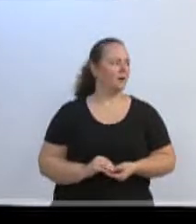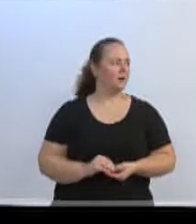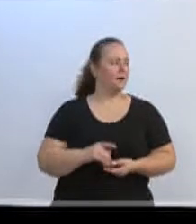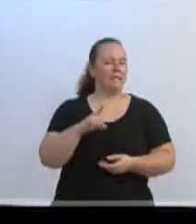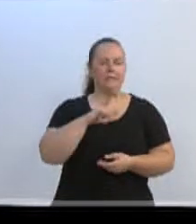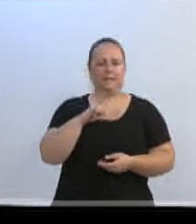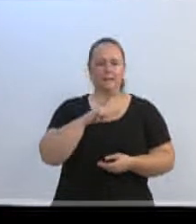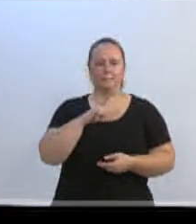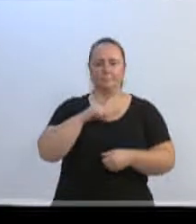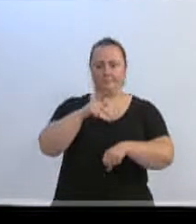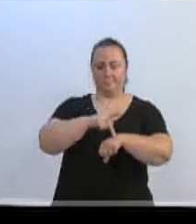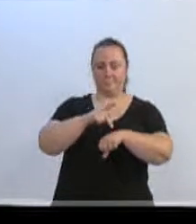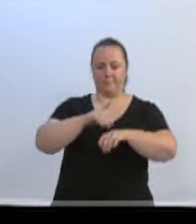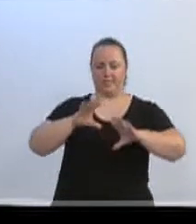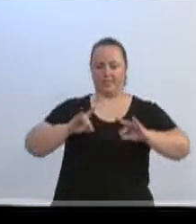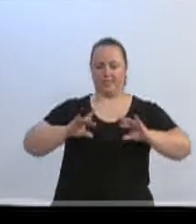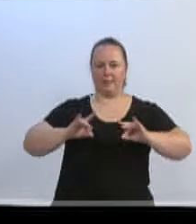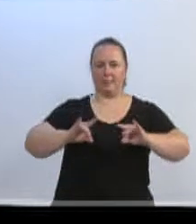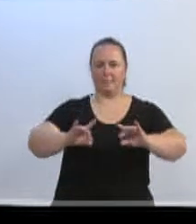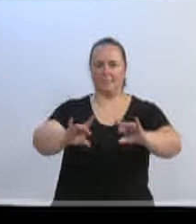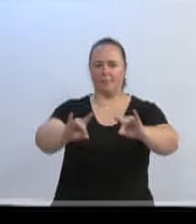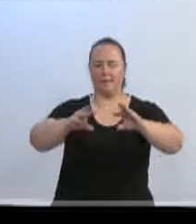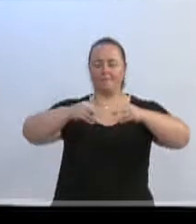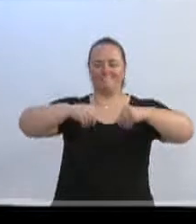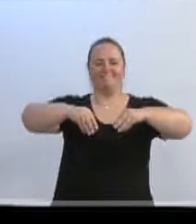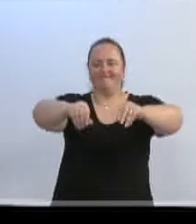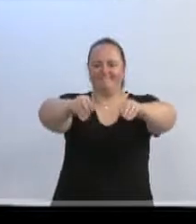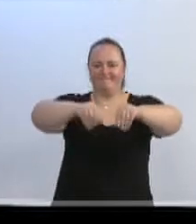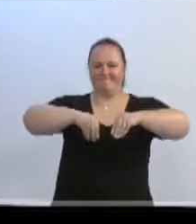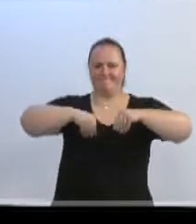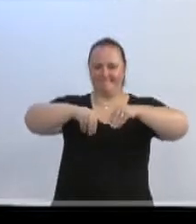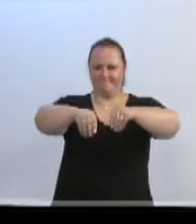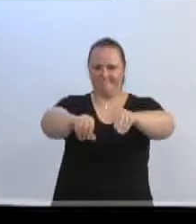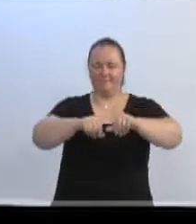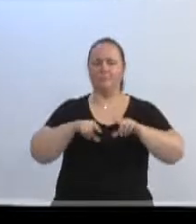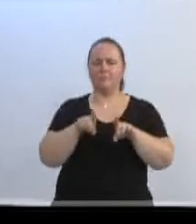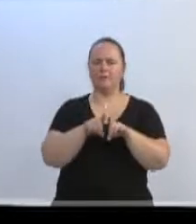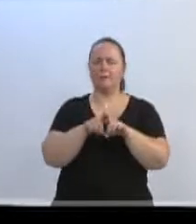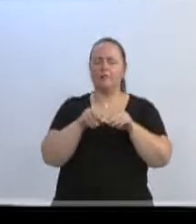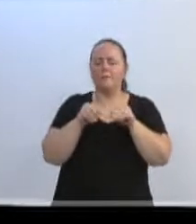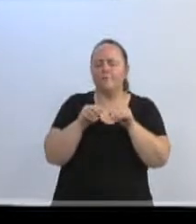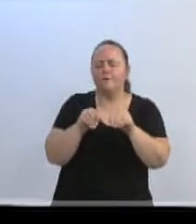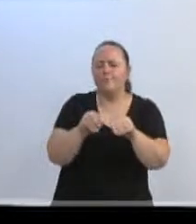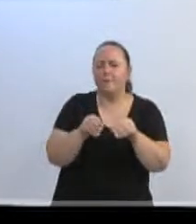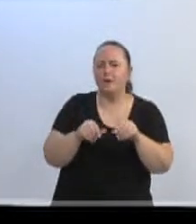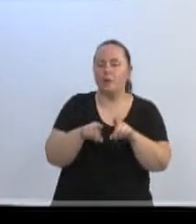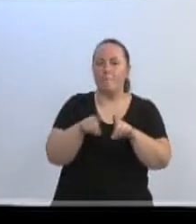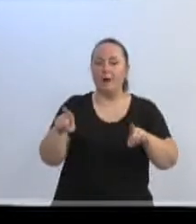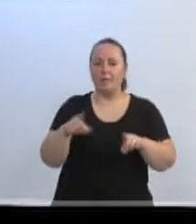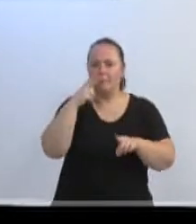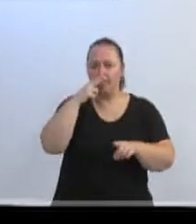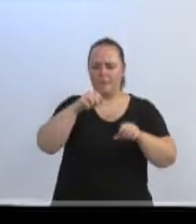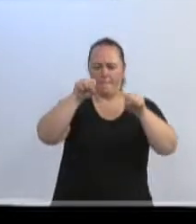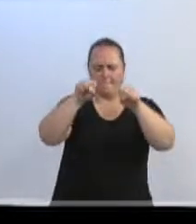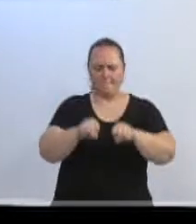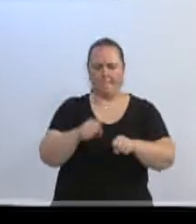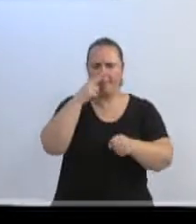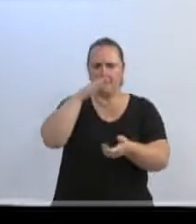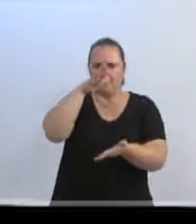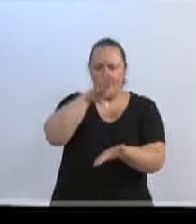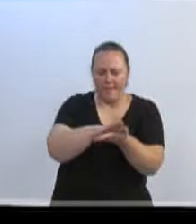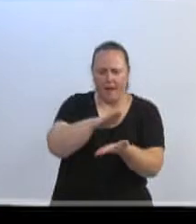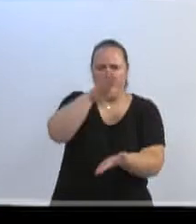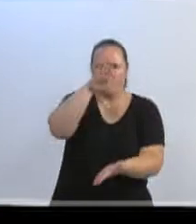macadame mais grosso, ele vai utilizar também um macadame um pouco mais fino e ele vai compactar esse macadame. Então,